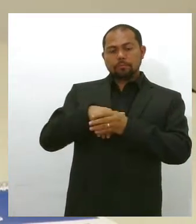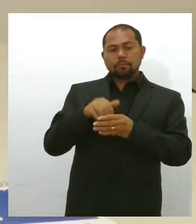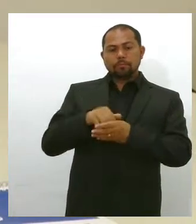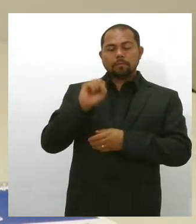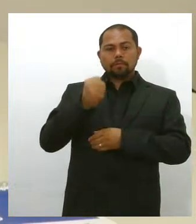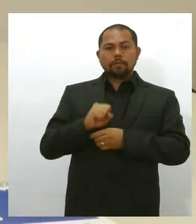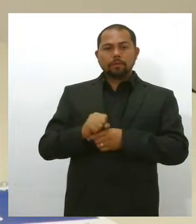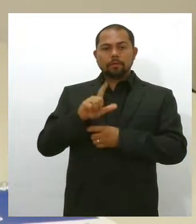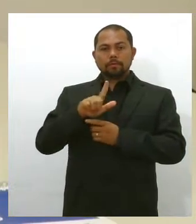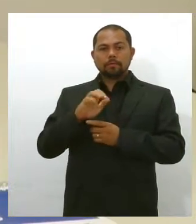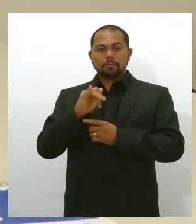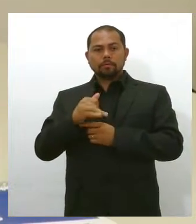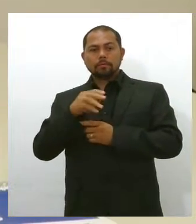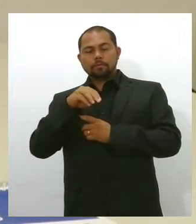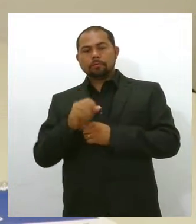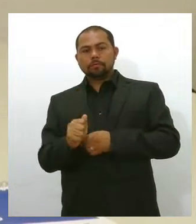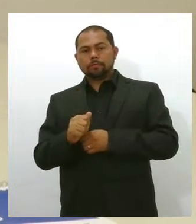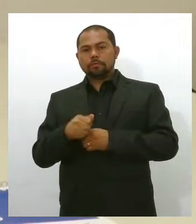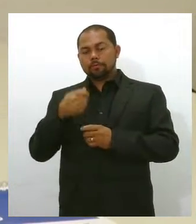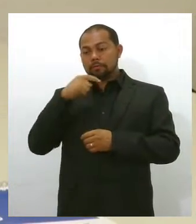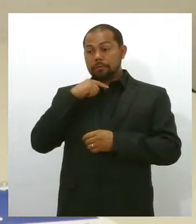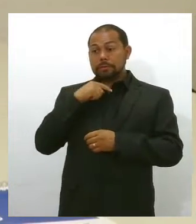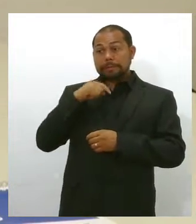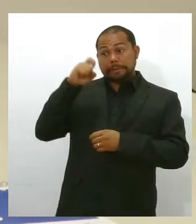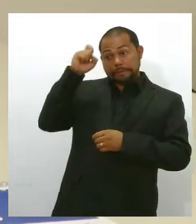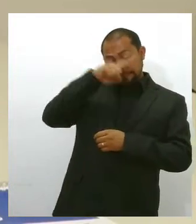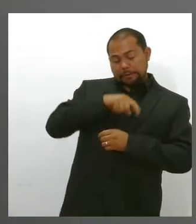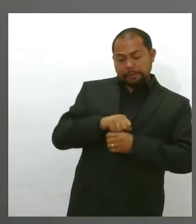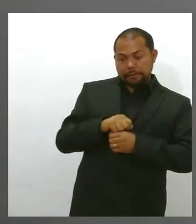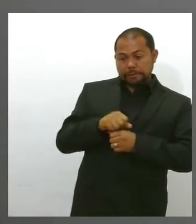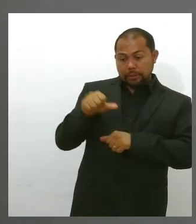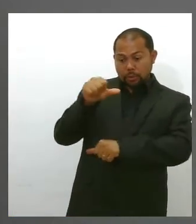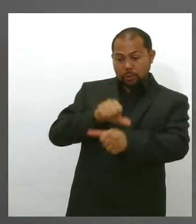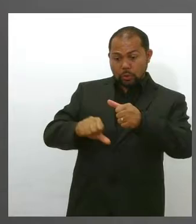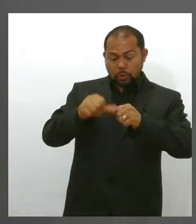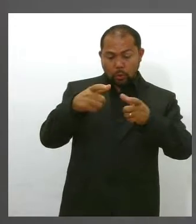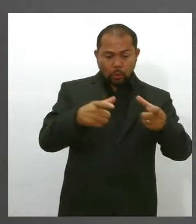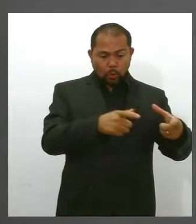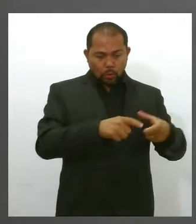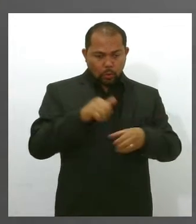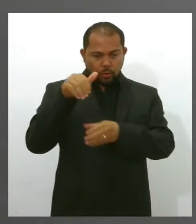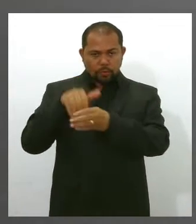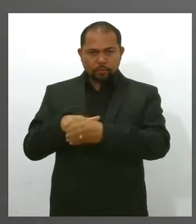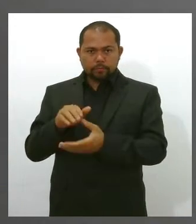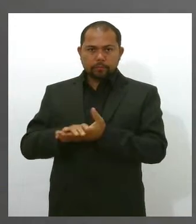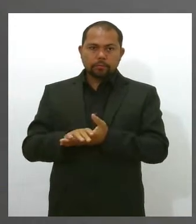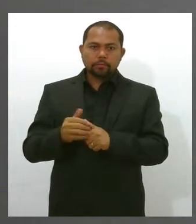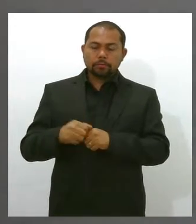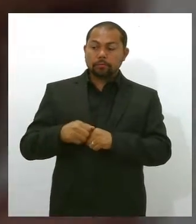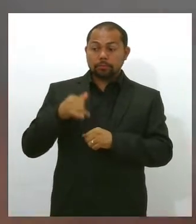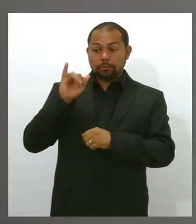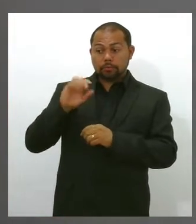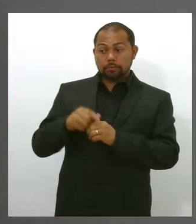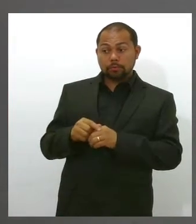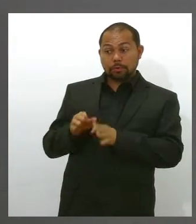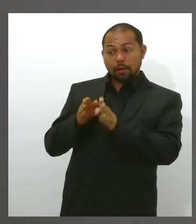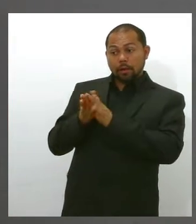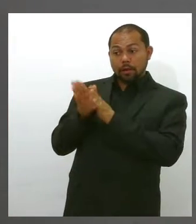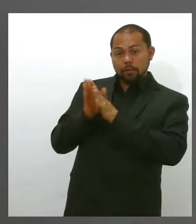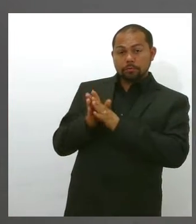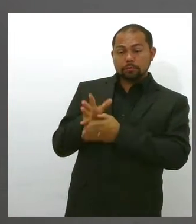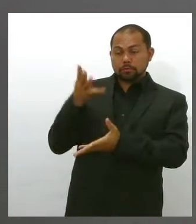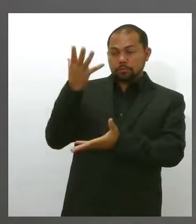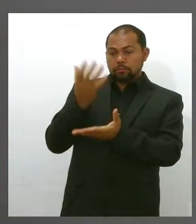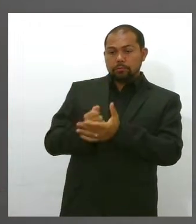dificuldades dos eleitores é Sobre a alteração do local de votação para isso ela recomendou que os eleitores baixem o